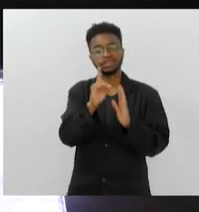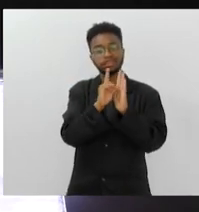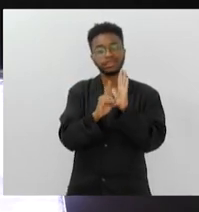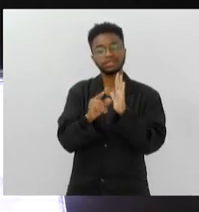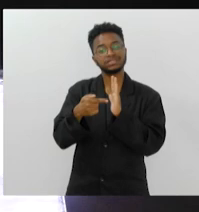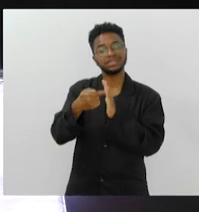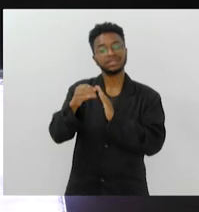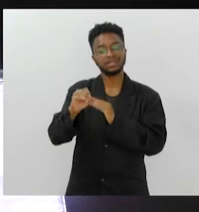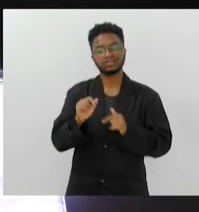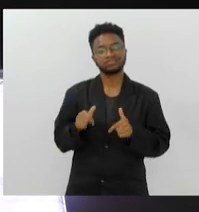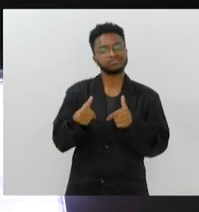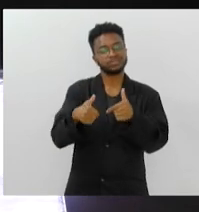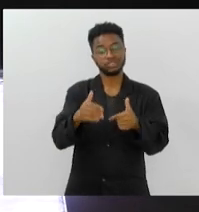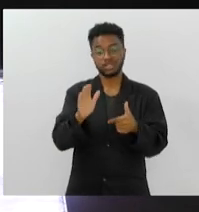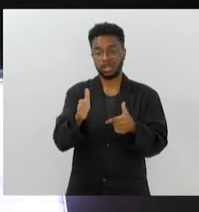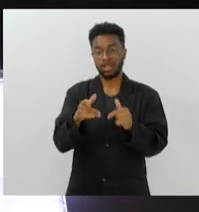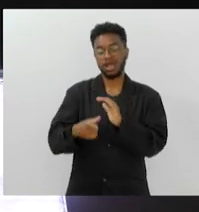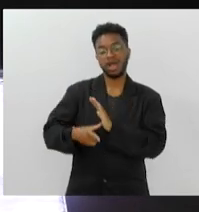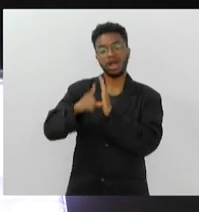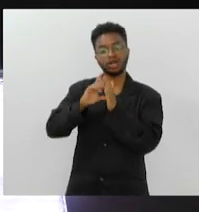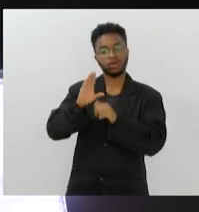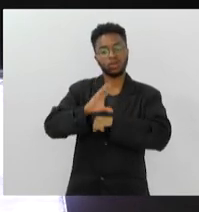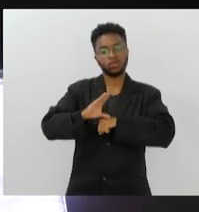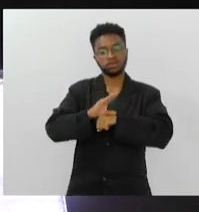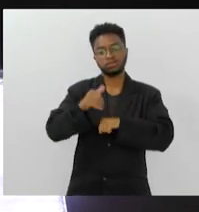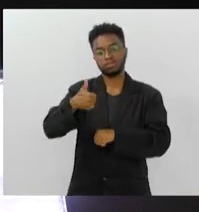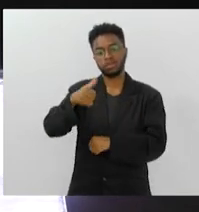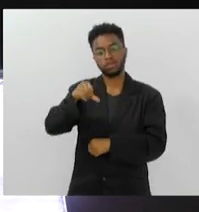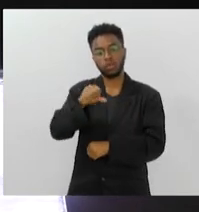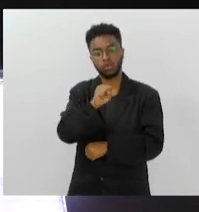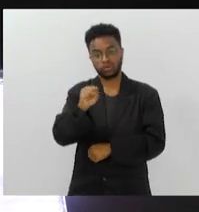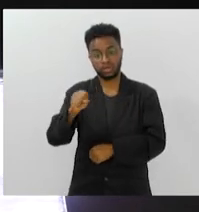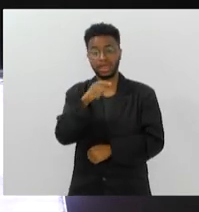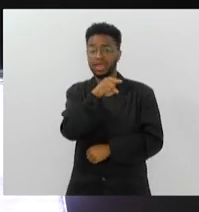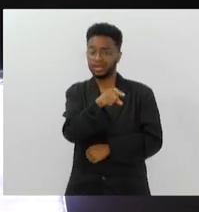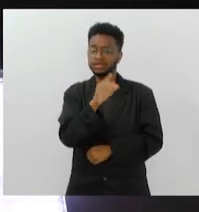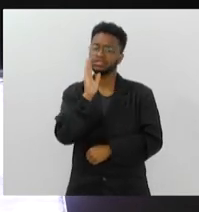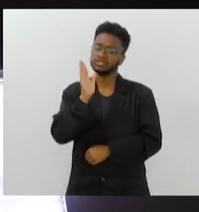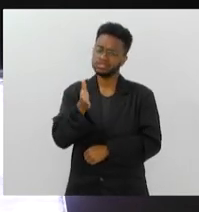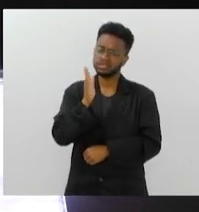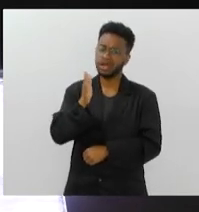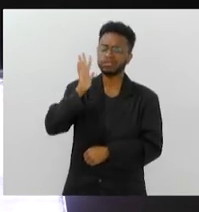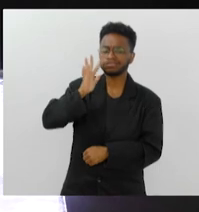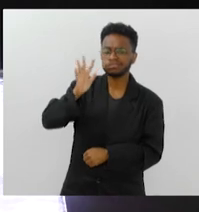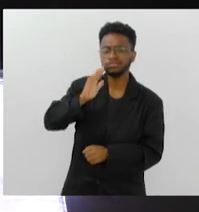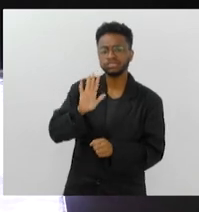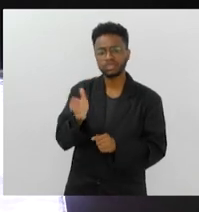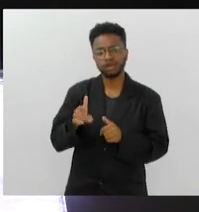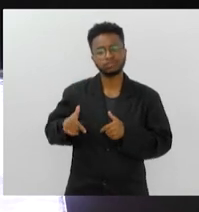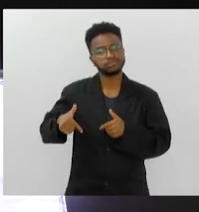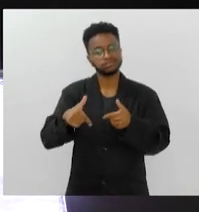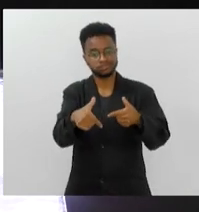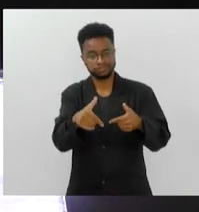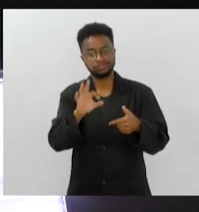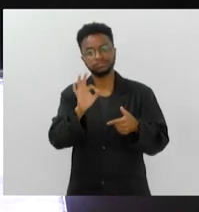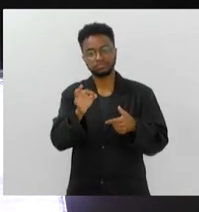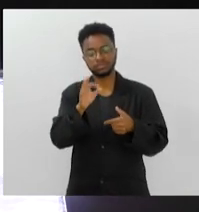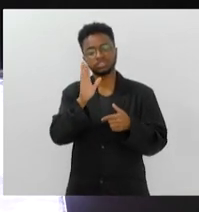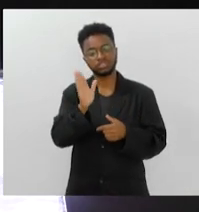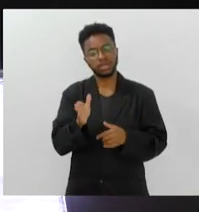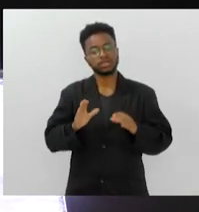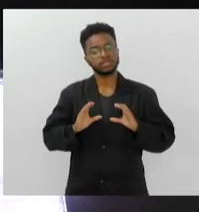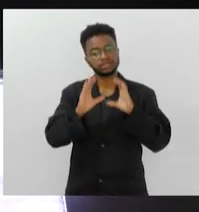já atuava. Então, antes ainda da Constituição de 88, ele já, como visionário, já atuava, né, como um